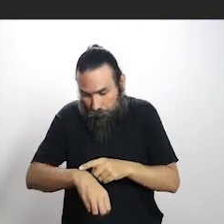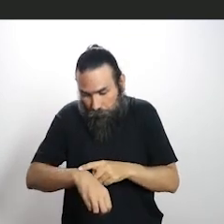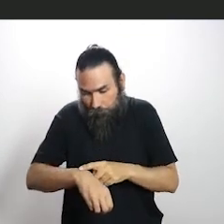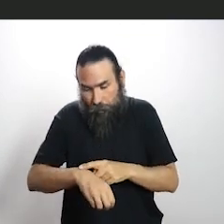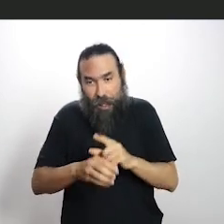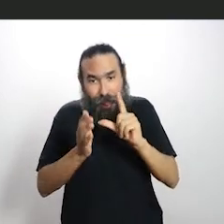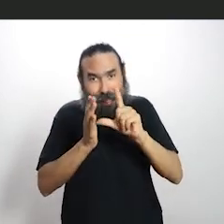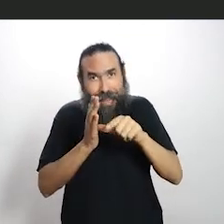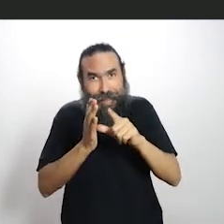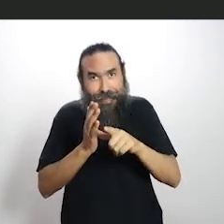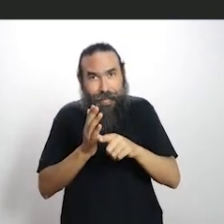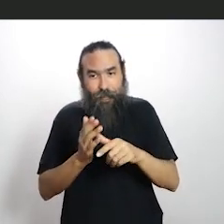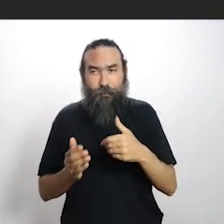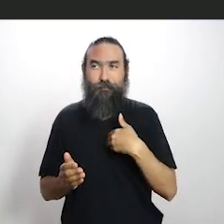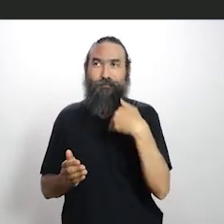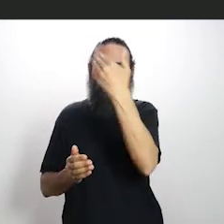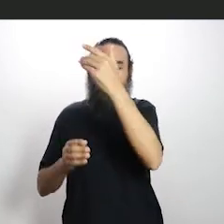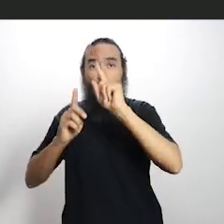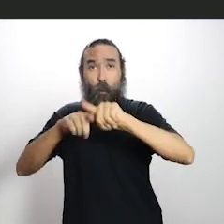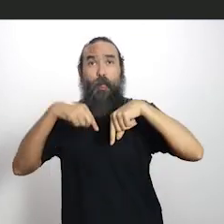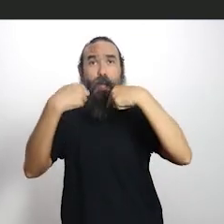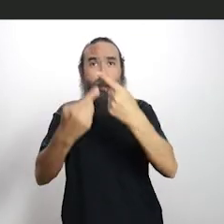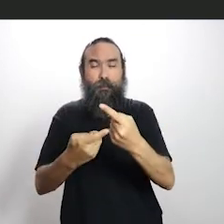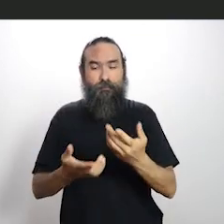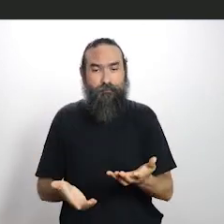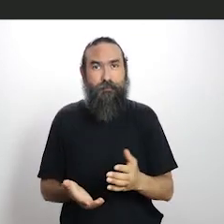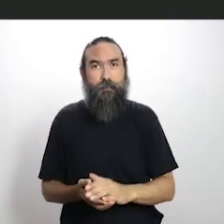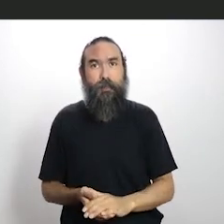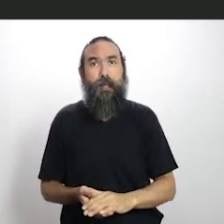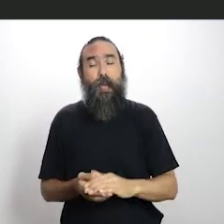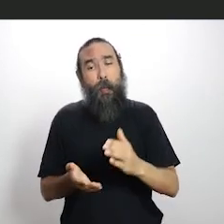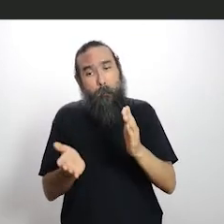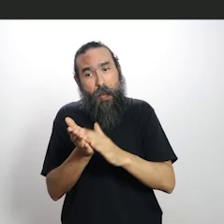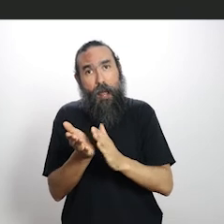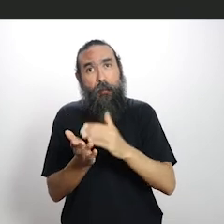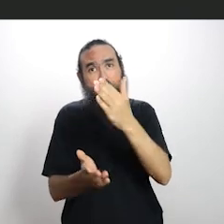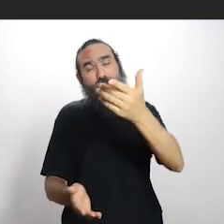superar os desafios que nós temos na cultura um abraço a todos